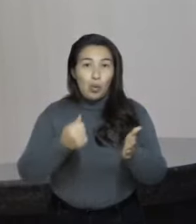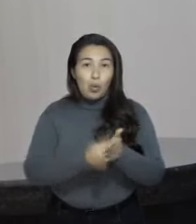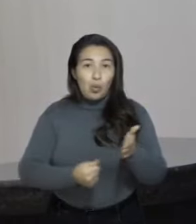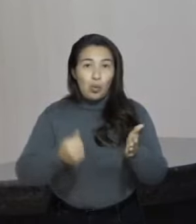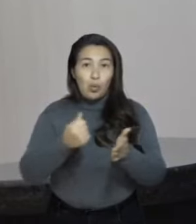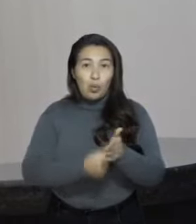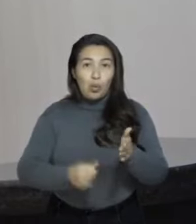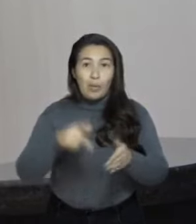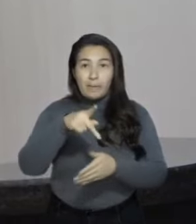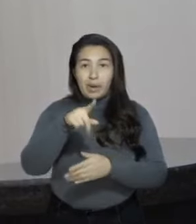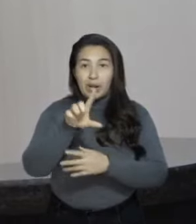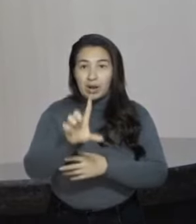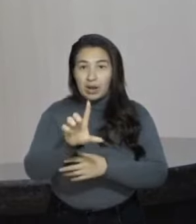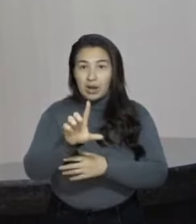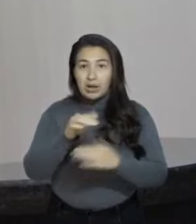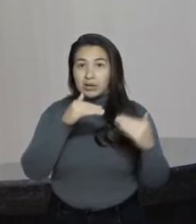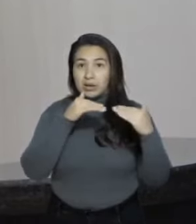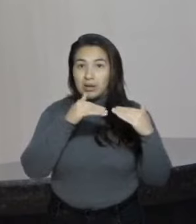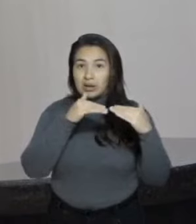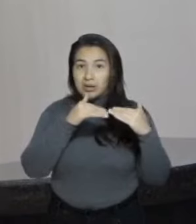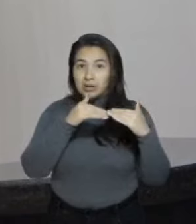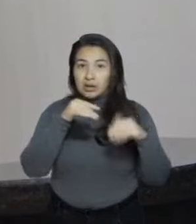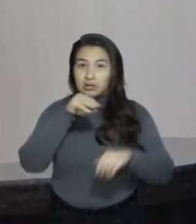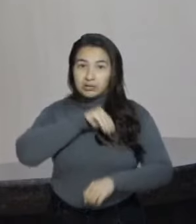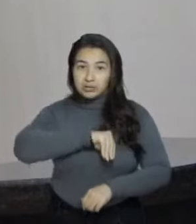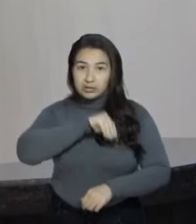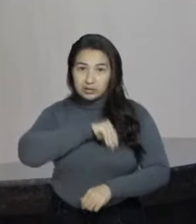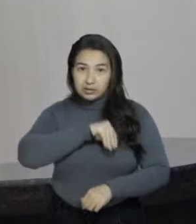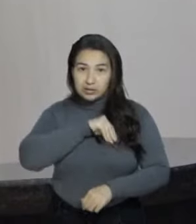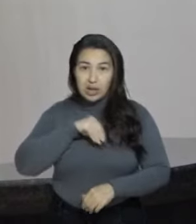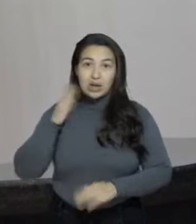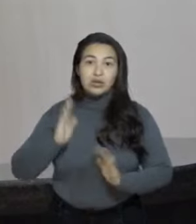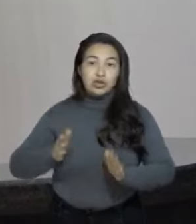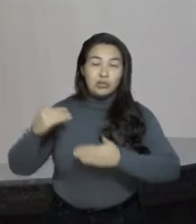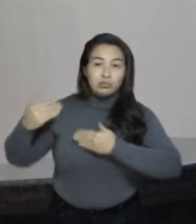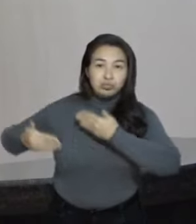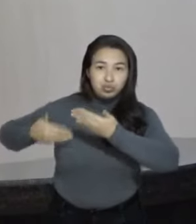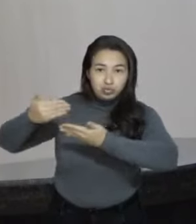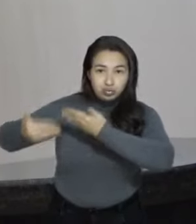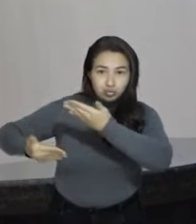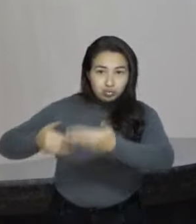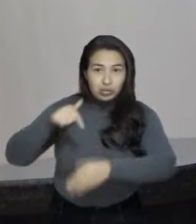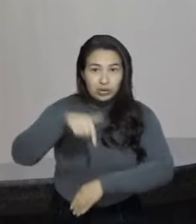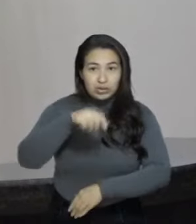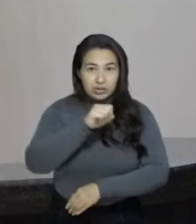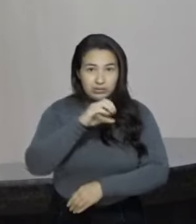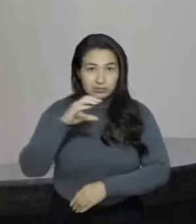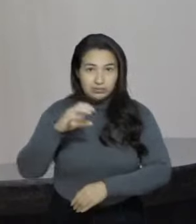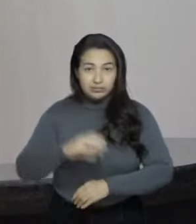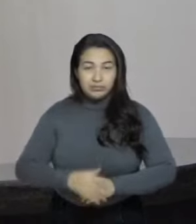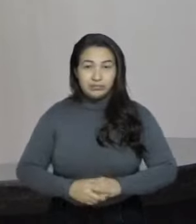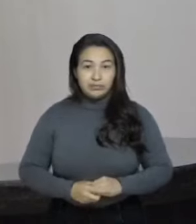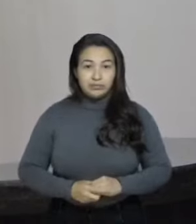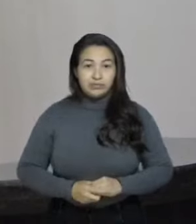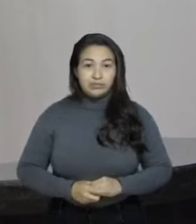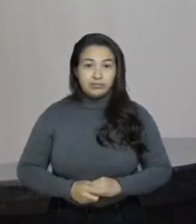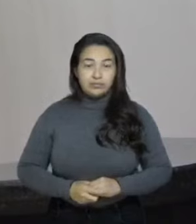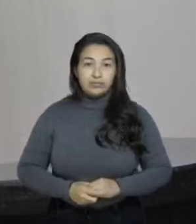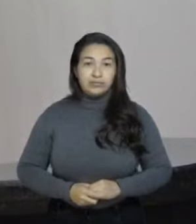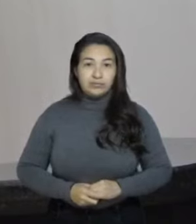o PL daí salarial que está tramitando nessa casa mais um minuto